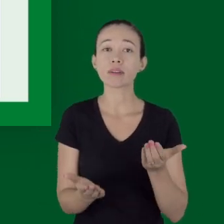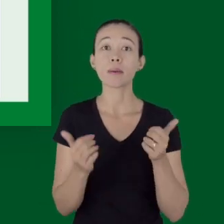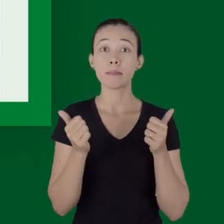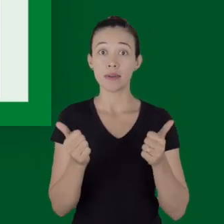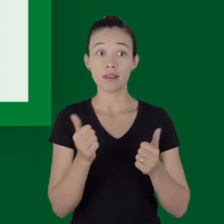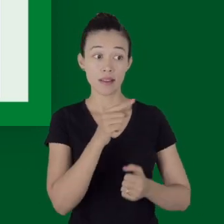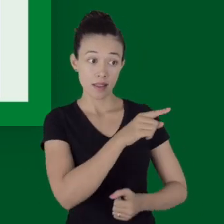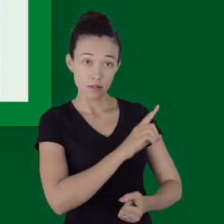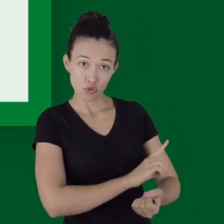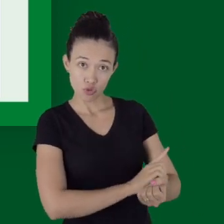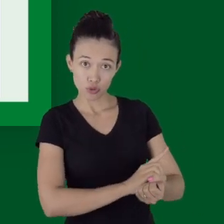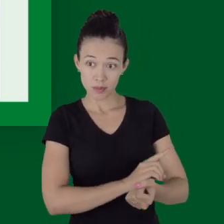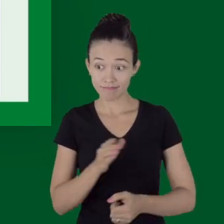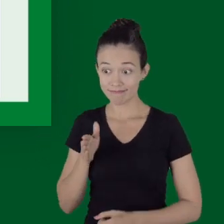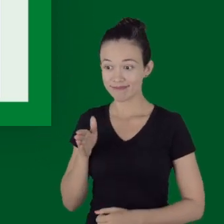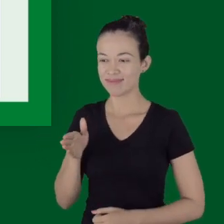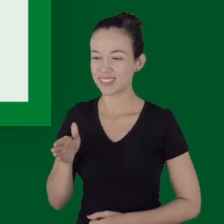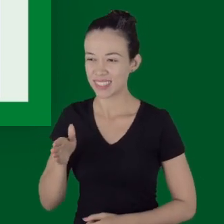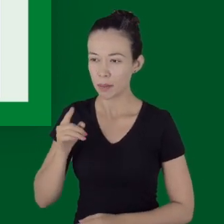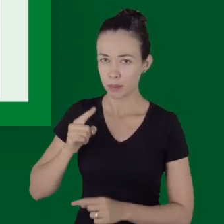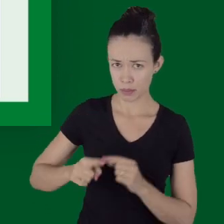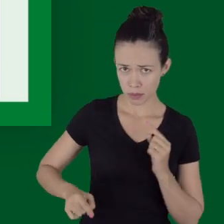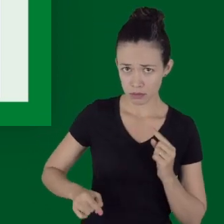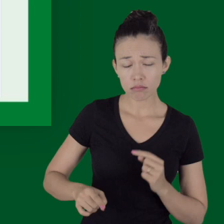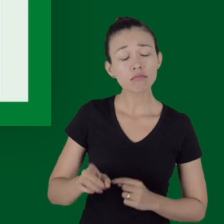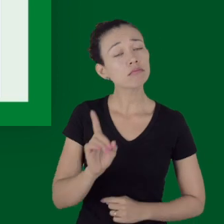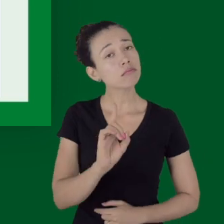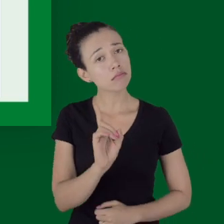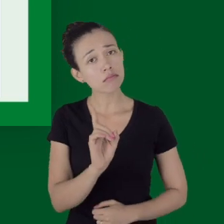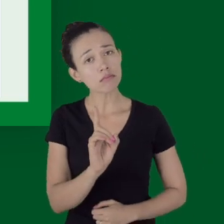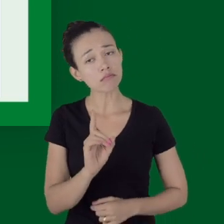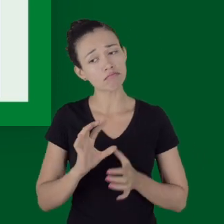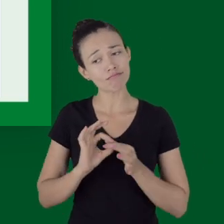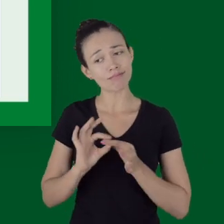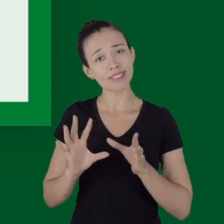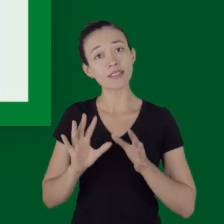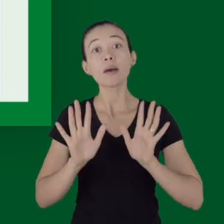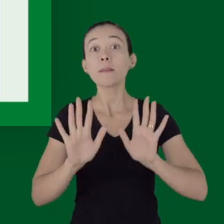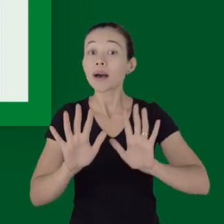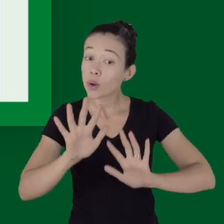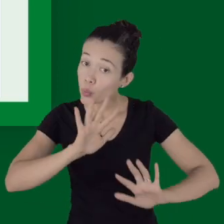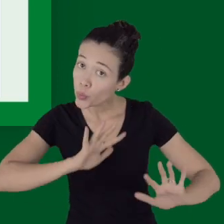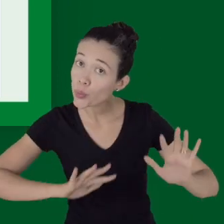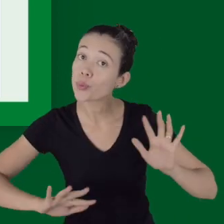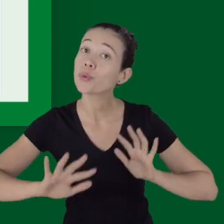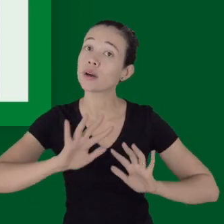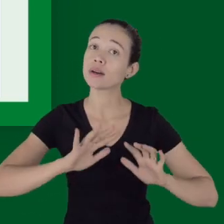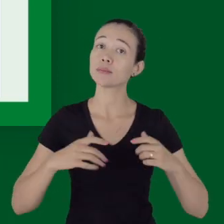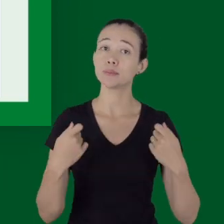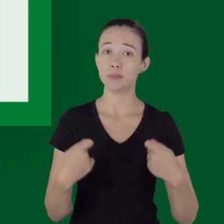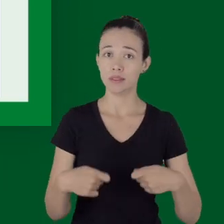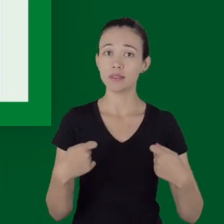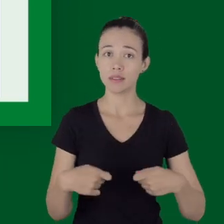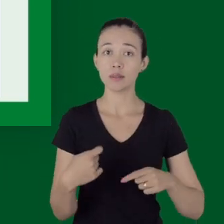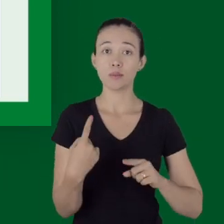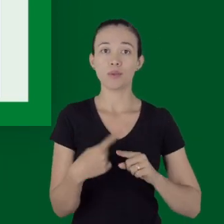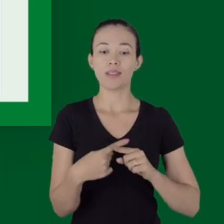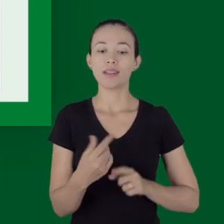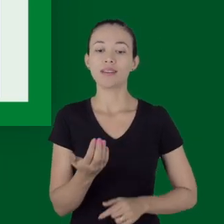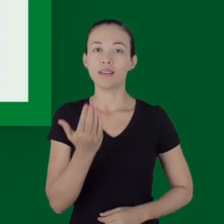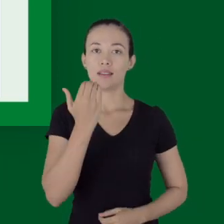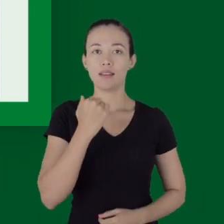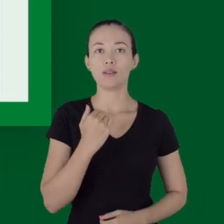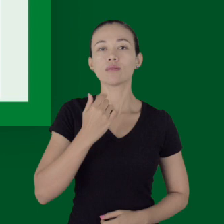não tem contraindicações para os alunos portadores de diabetes. Mas é preciso tomar alguns cuidados para evitar a queda